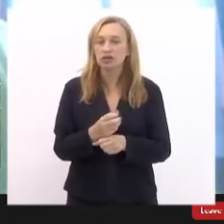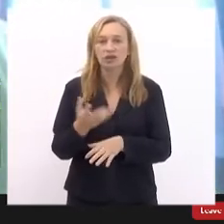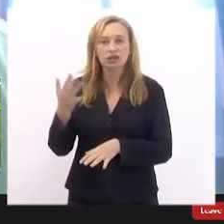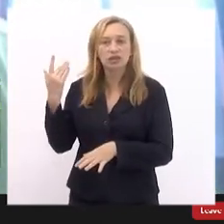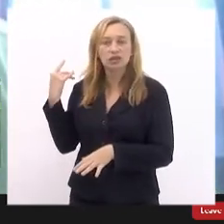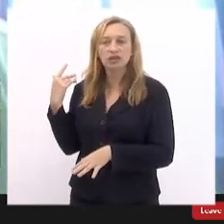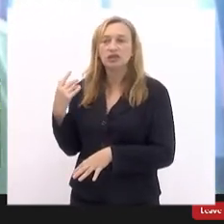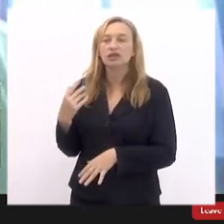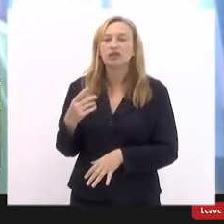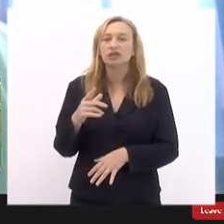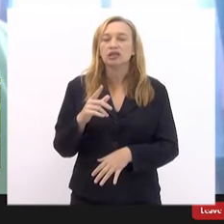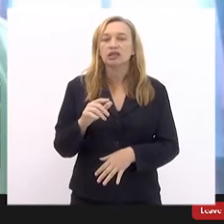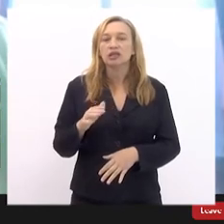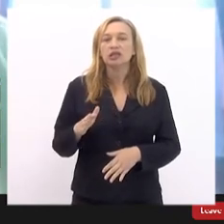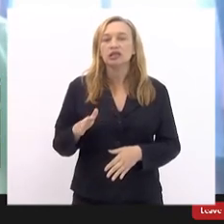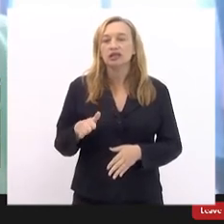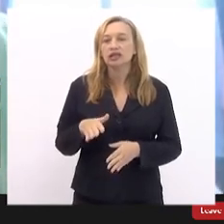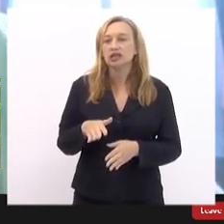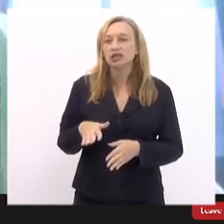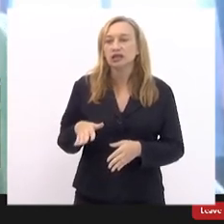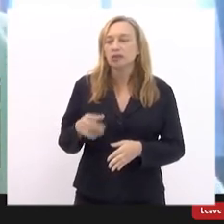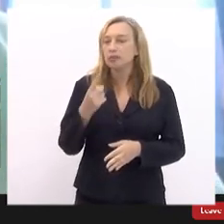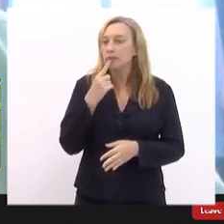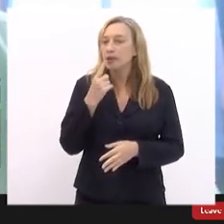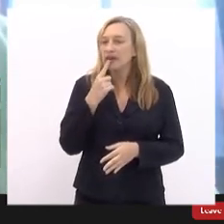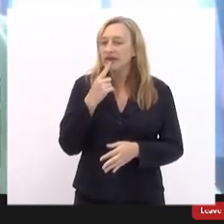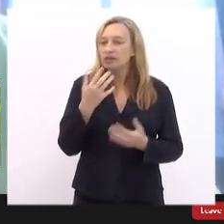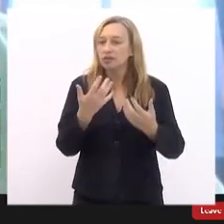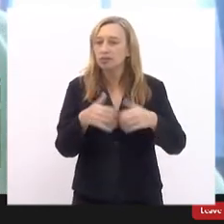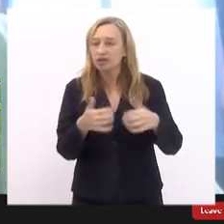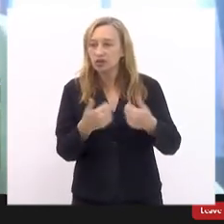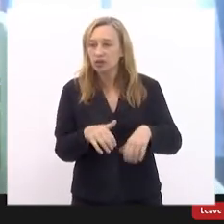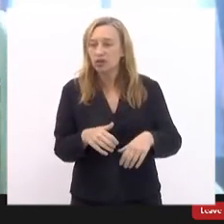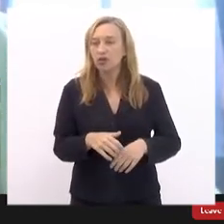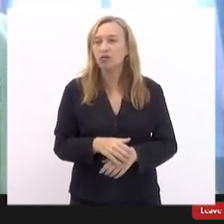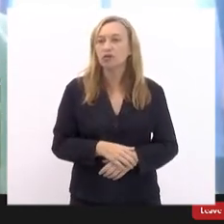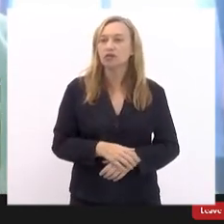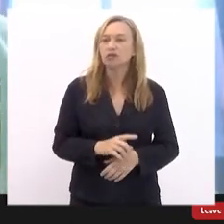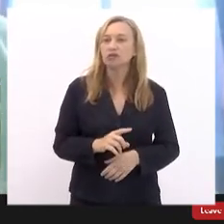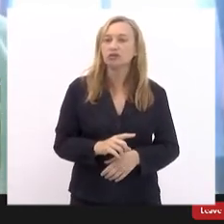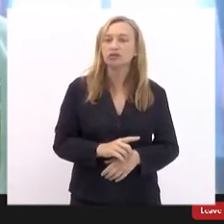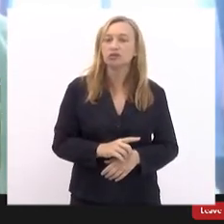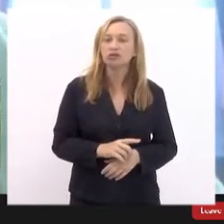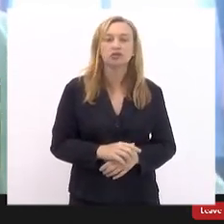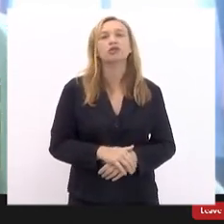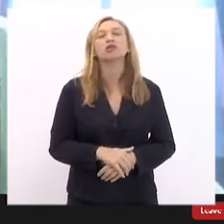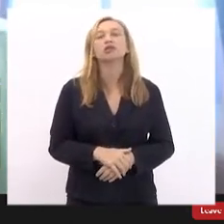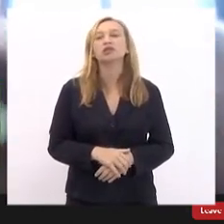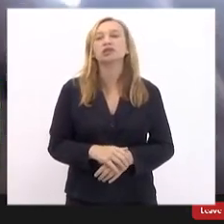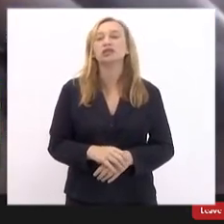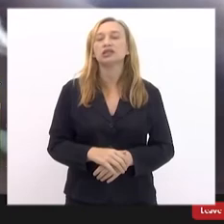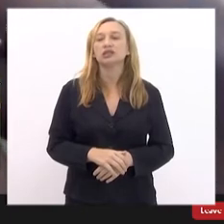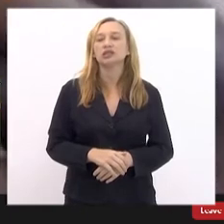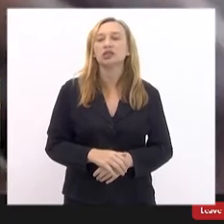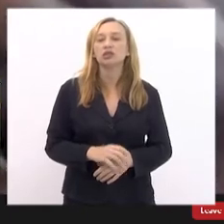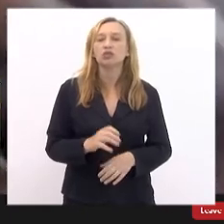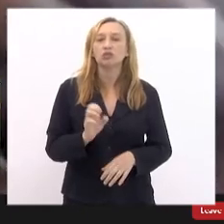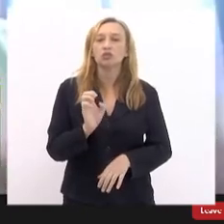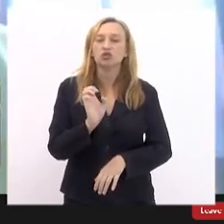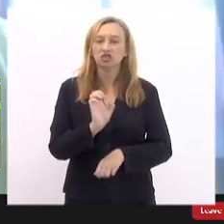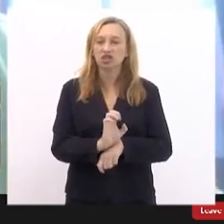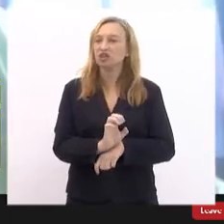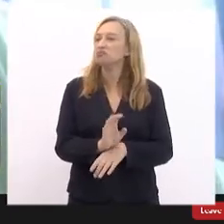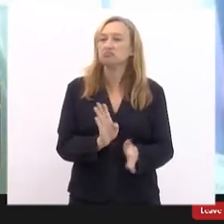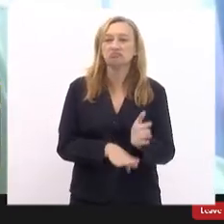da subida de Petrópolis, de 5 mil hectares, também não é parque, não teve indenização, o Estado não teve que gastar